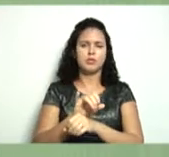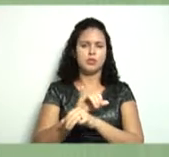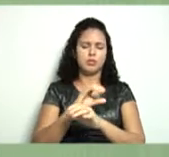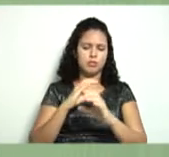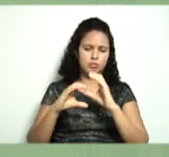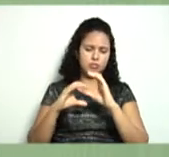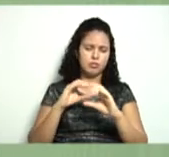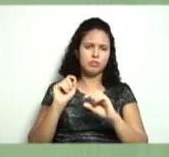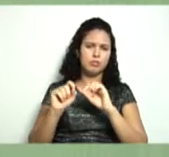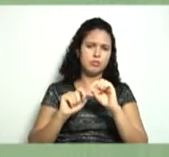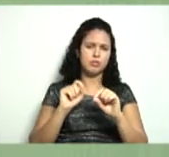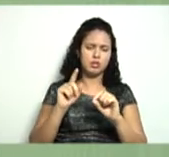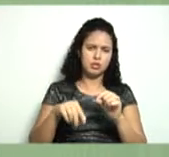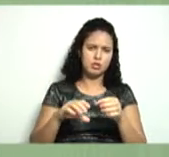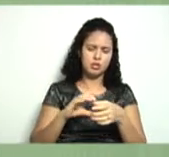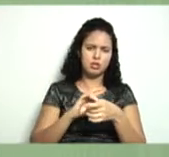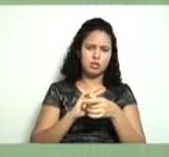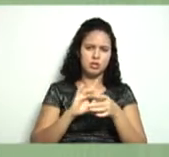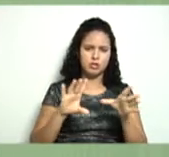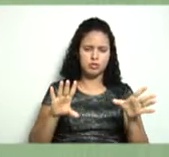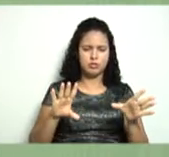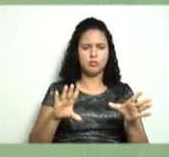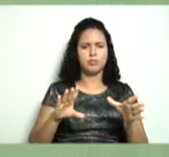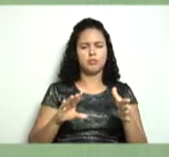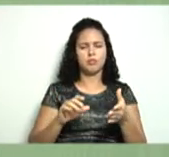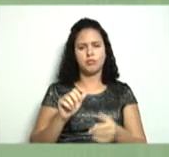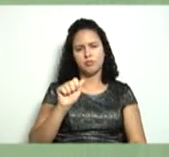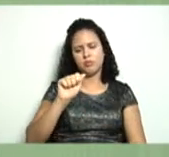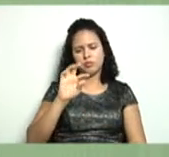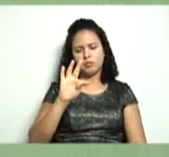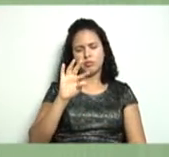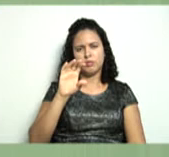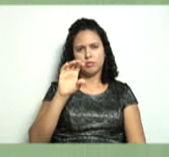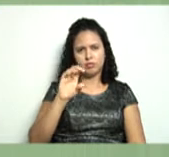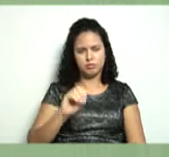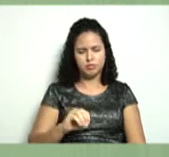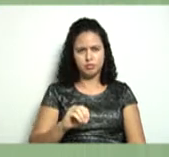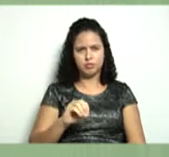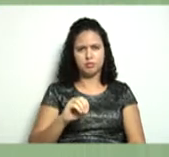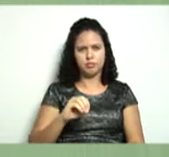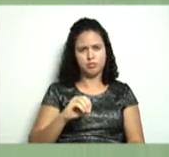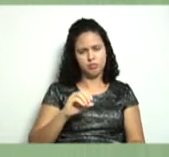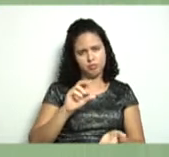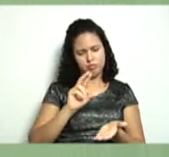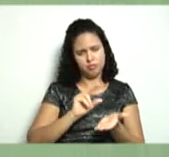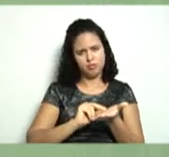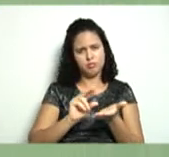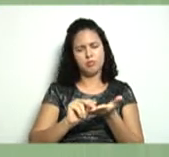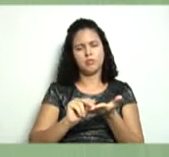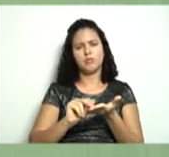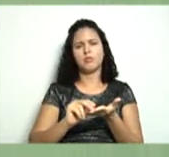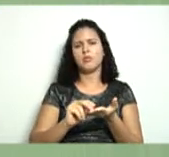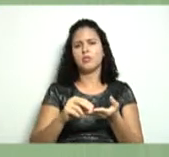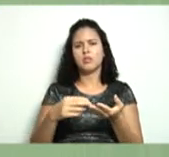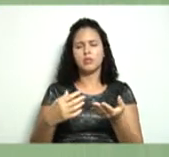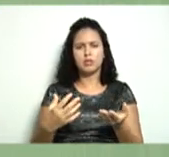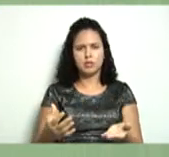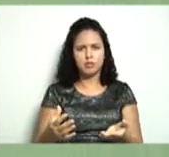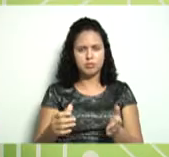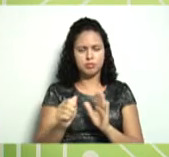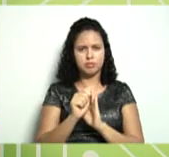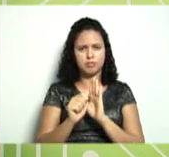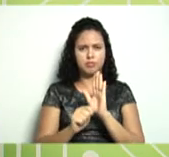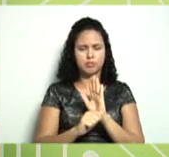a aprovação do ato constitutivo da requerente. Então, nós trazemos aí uma citação do